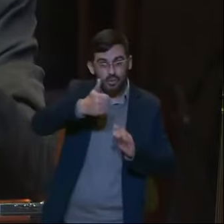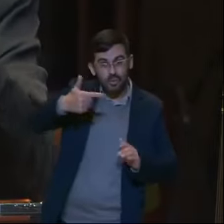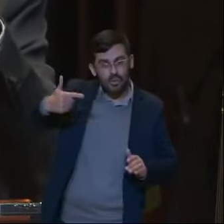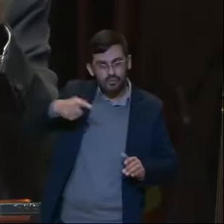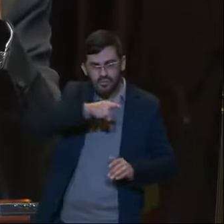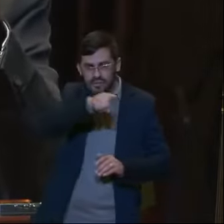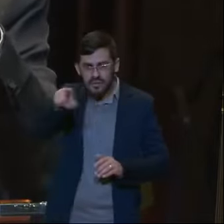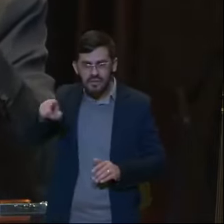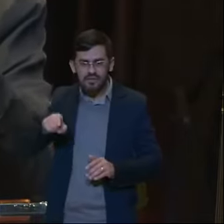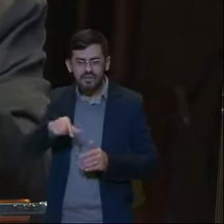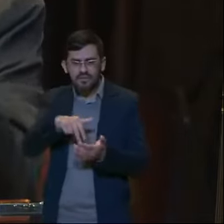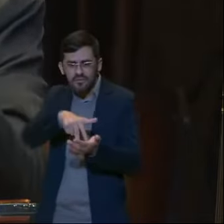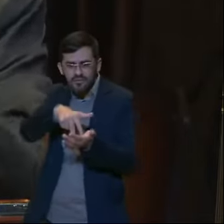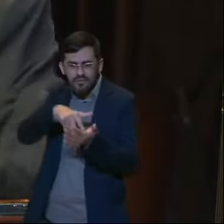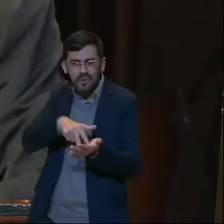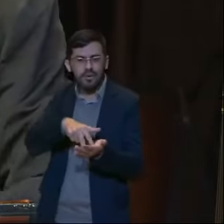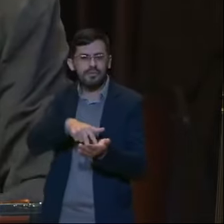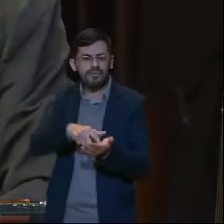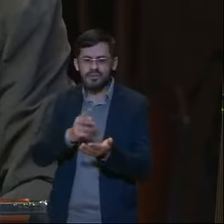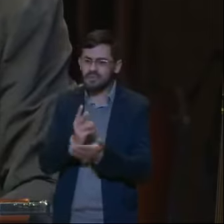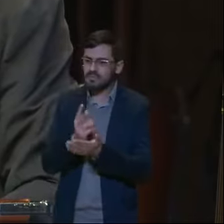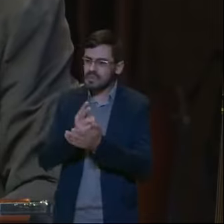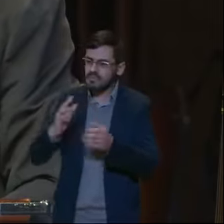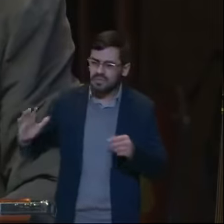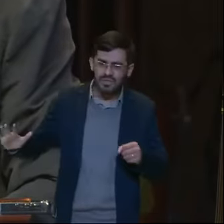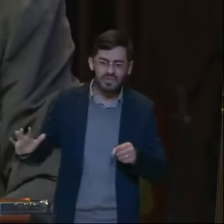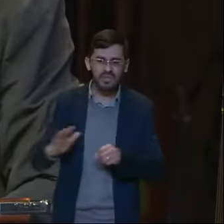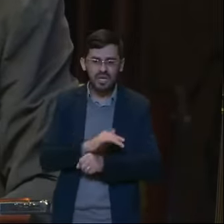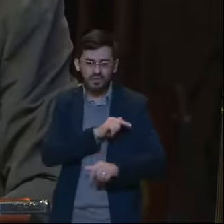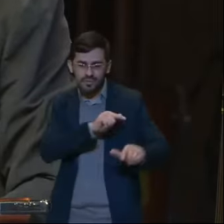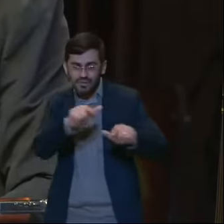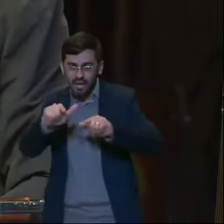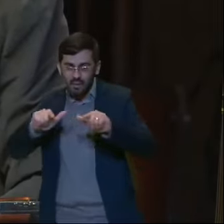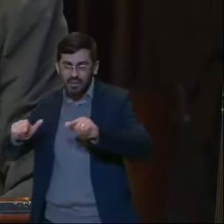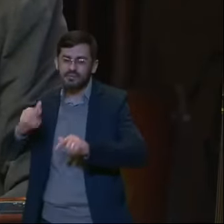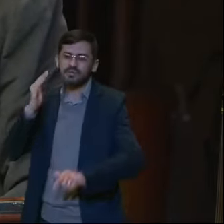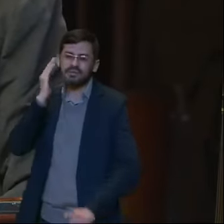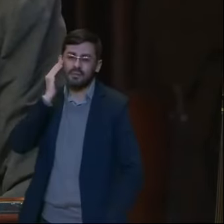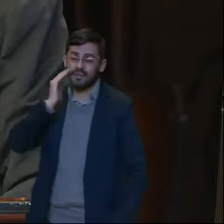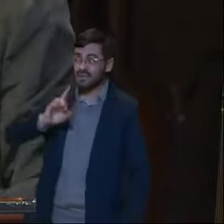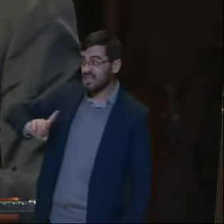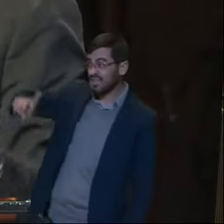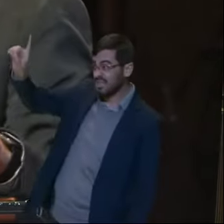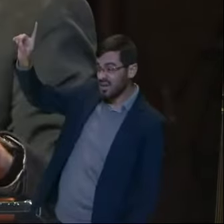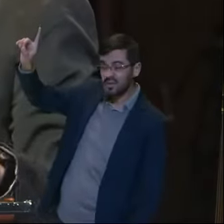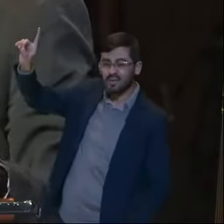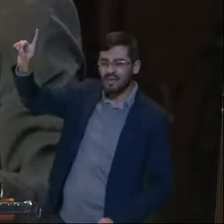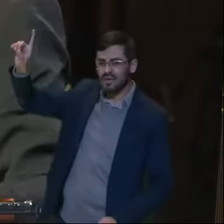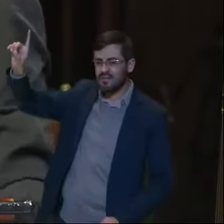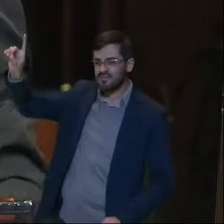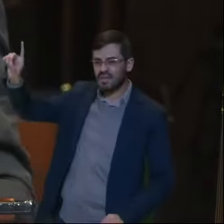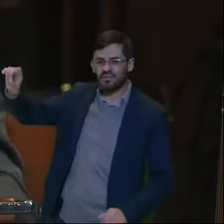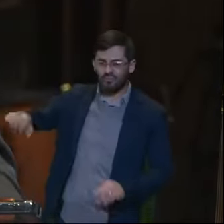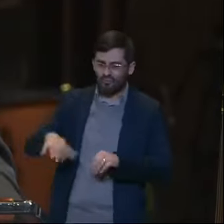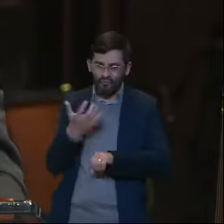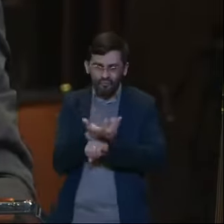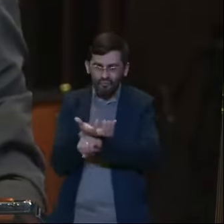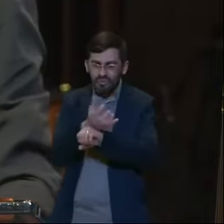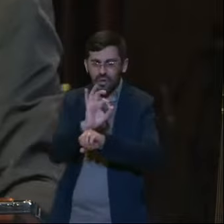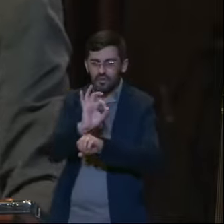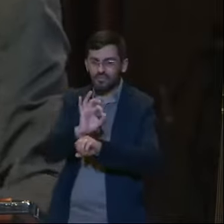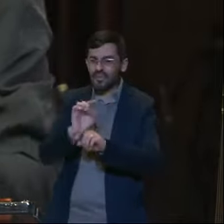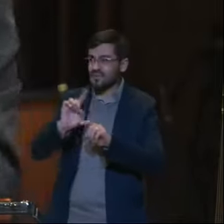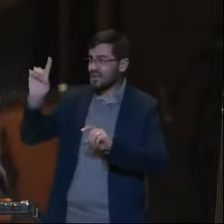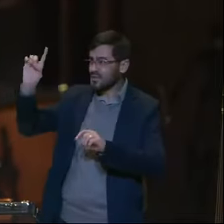firmes, inabaláveis, sempre abundantes na obra do Senhor, sabendo que no Senhor o trabalho de vocês não é vão.